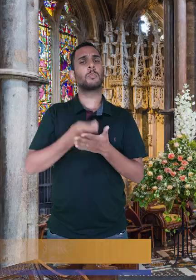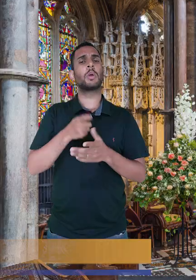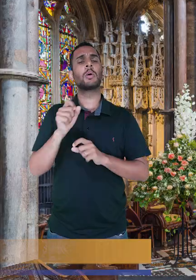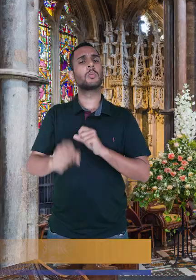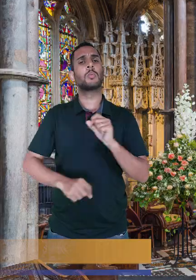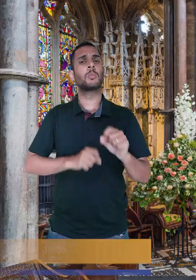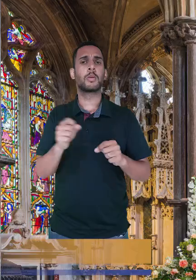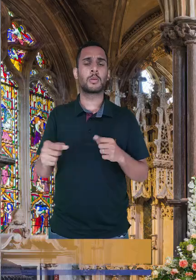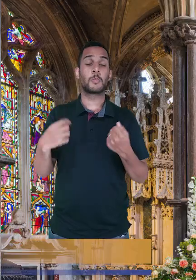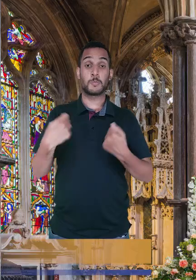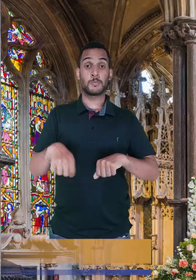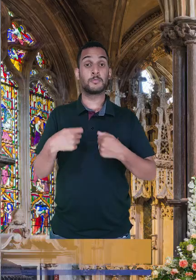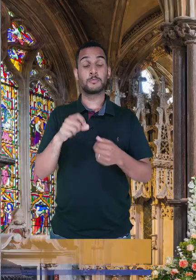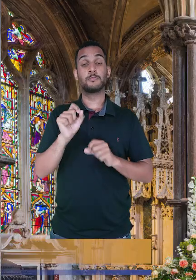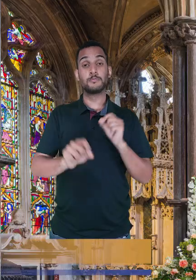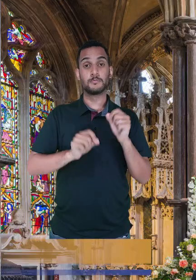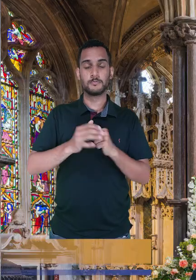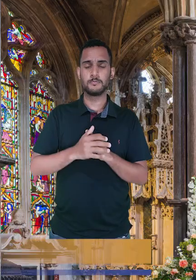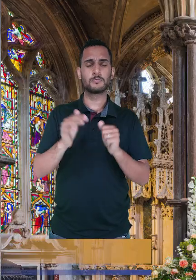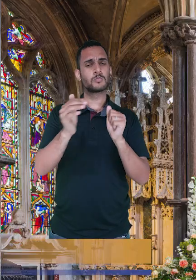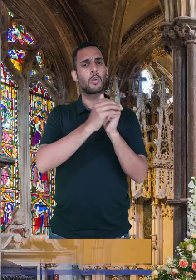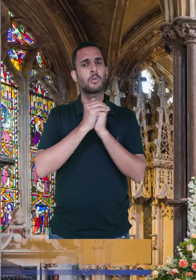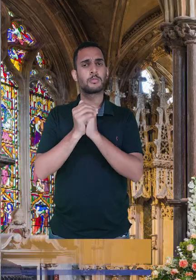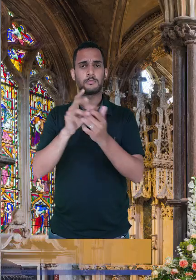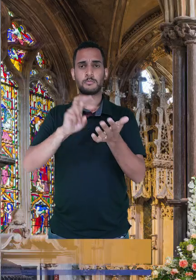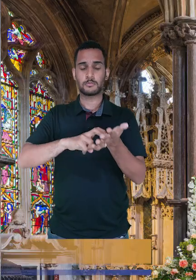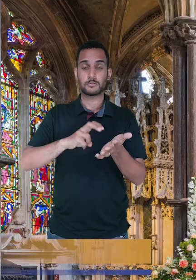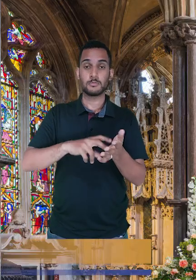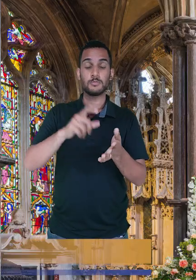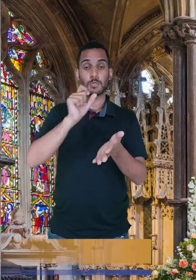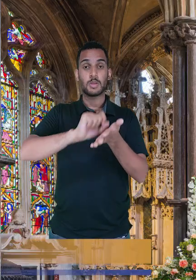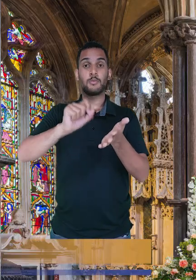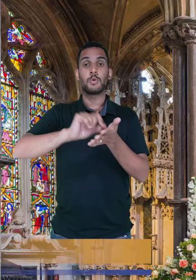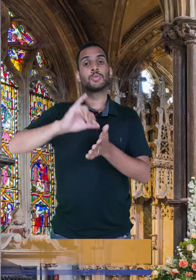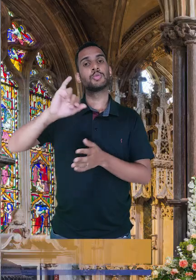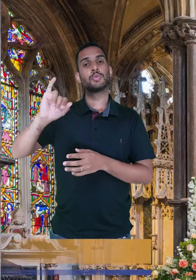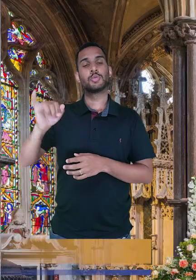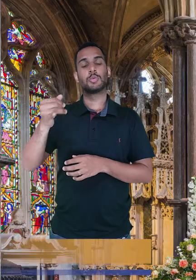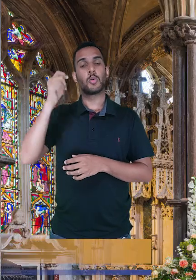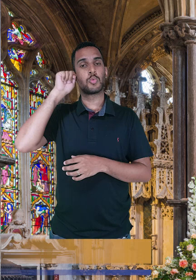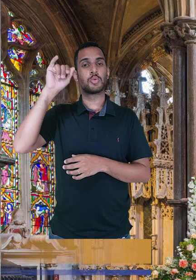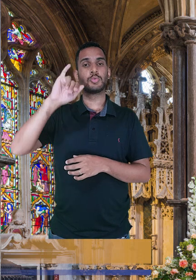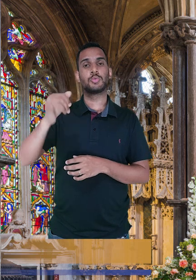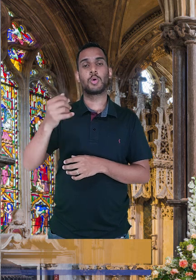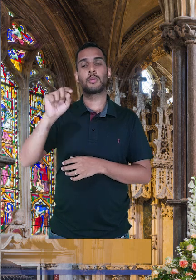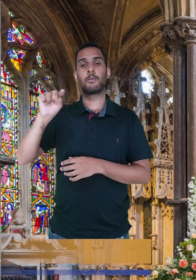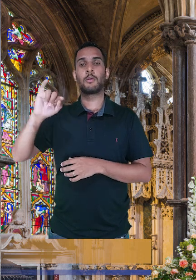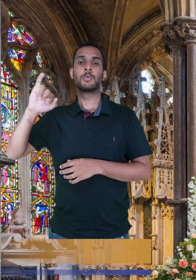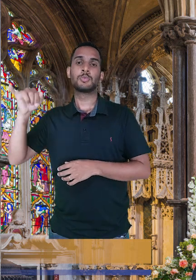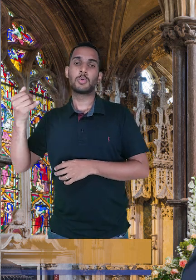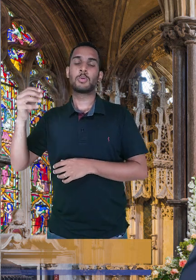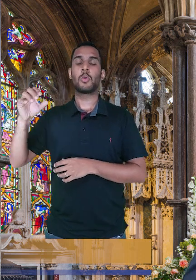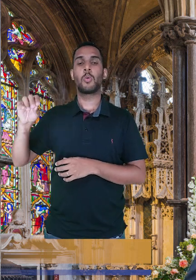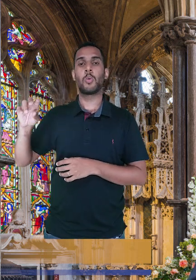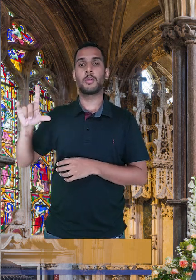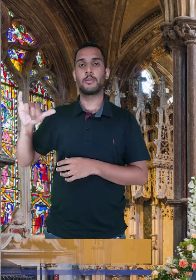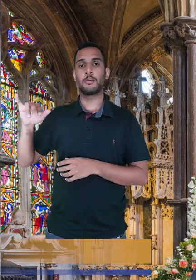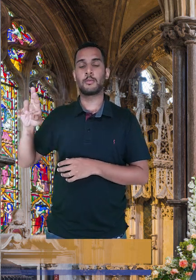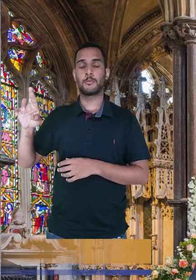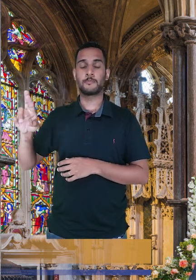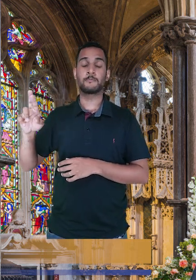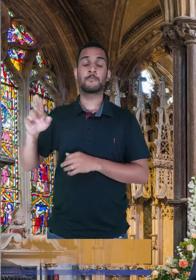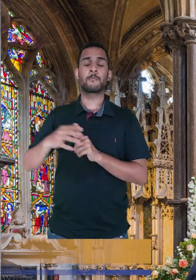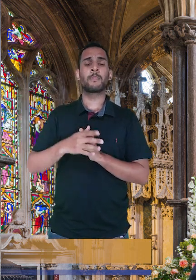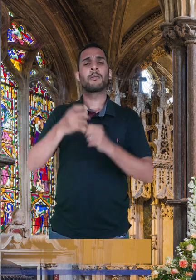em nós. A oração da manhã, composta por J.J. Ollier, diz: quem possui dentro de si